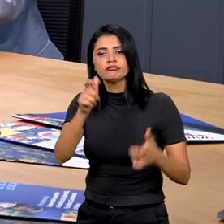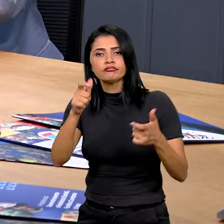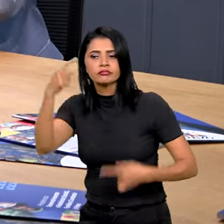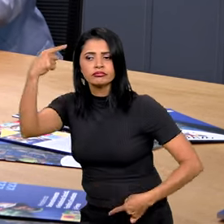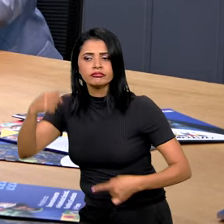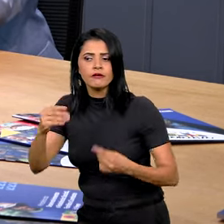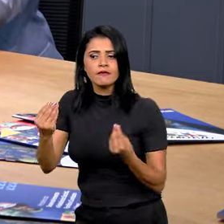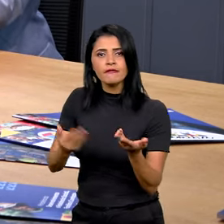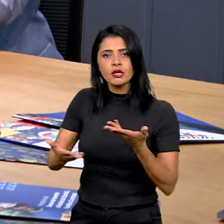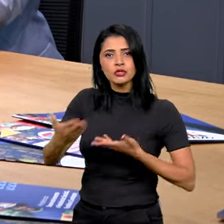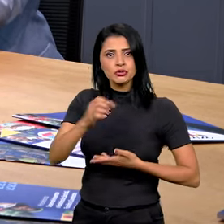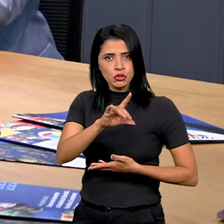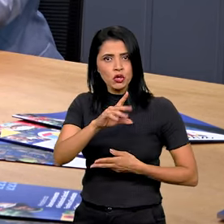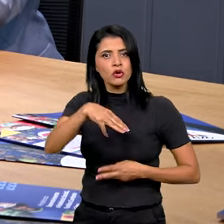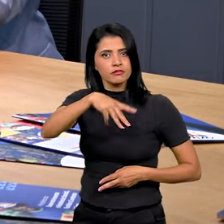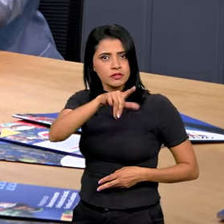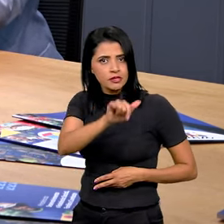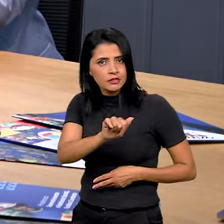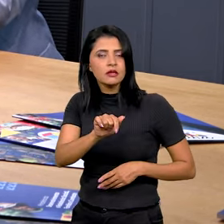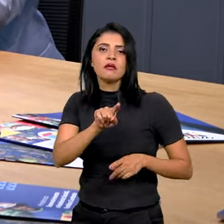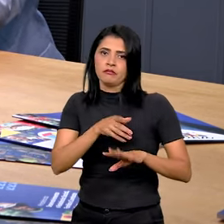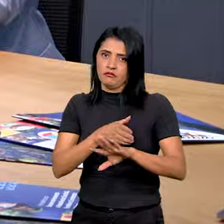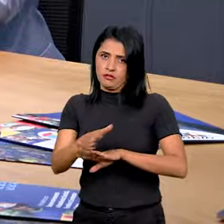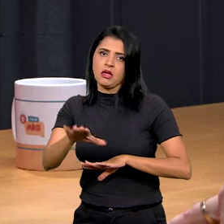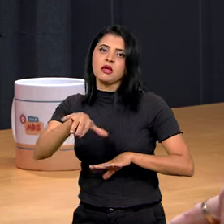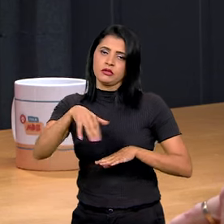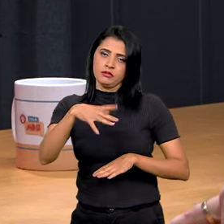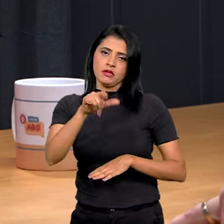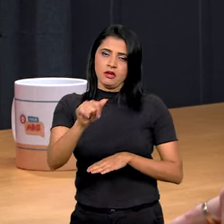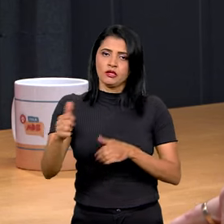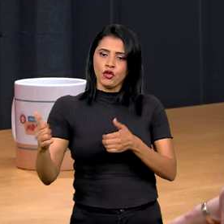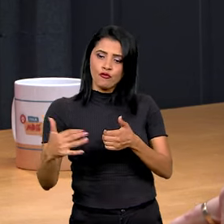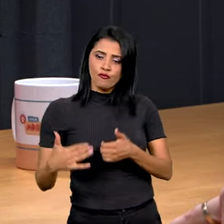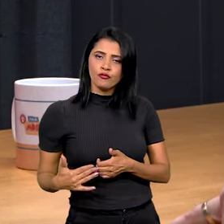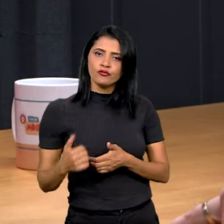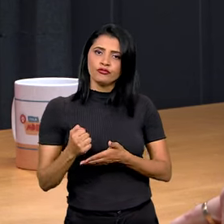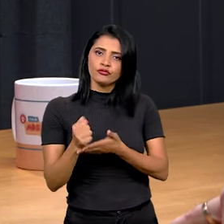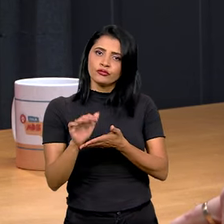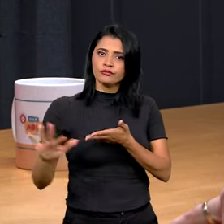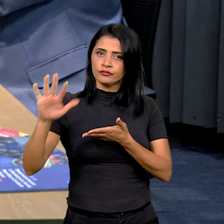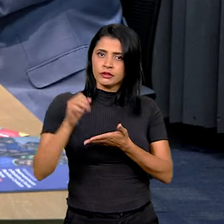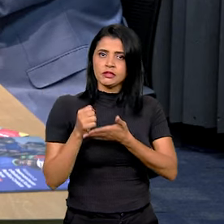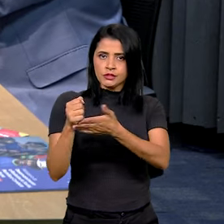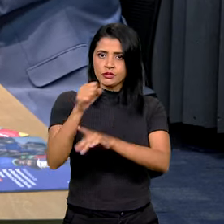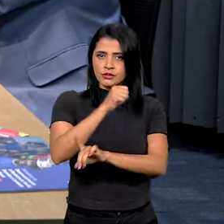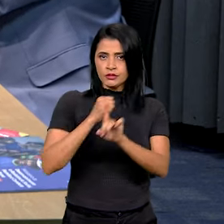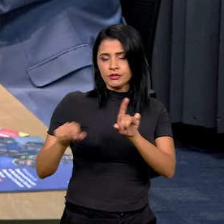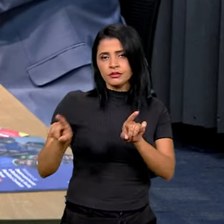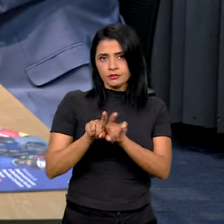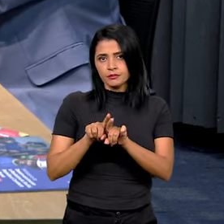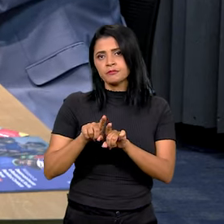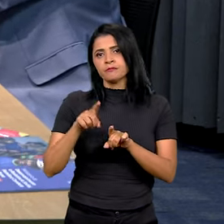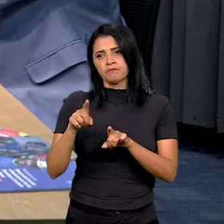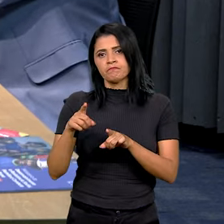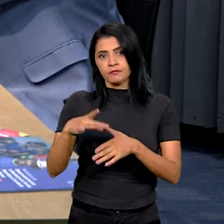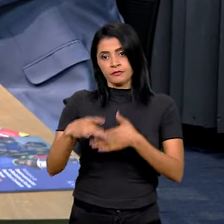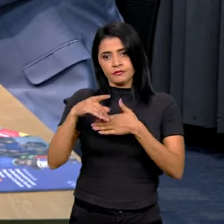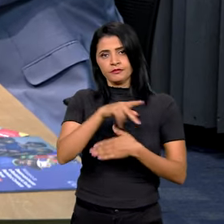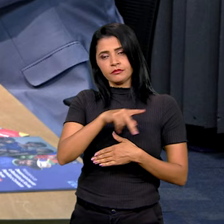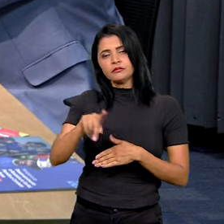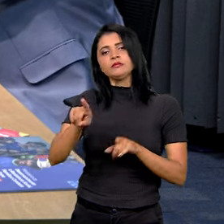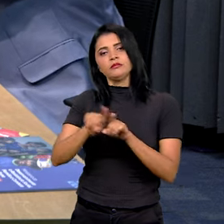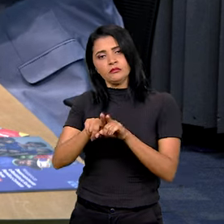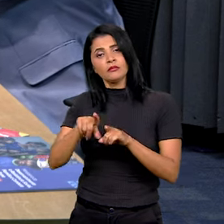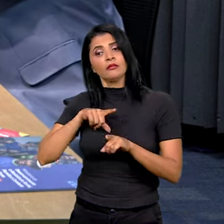a gente debate não só com com o MDS mas tá o MDS faz parte o Fundo Nacional de assistência social faz parte inclusive Preside mas